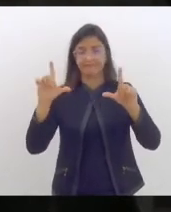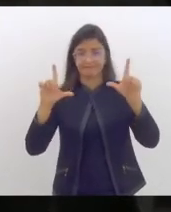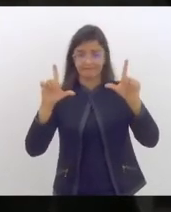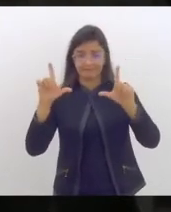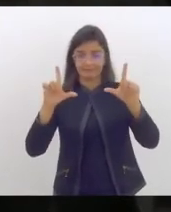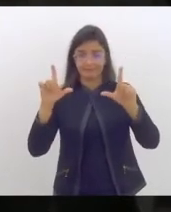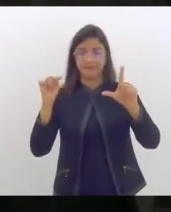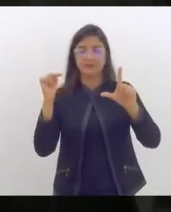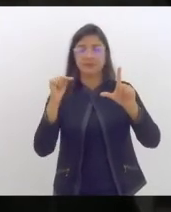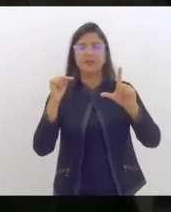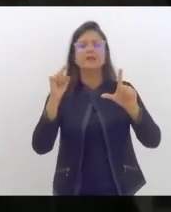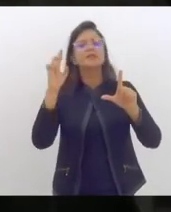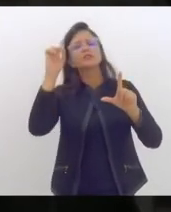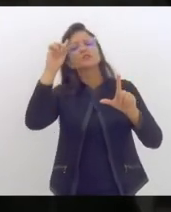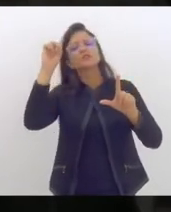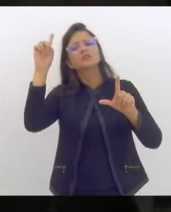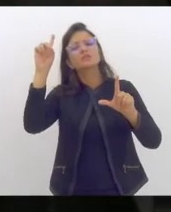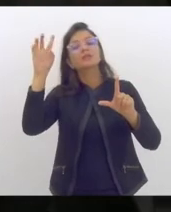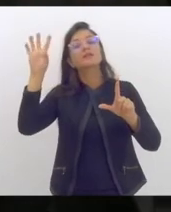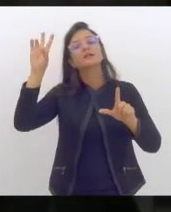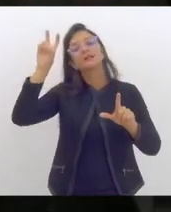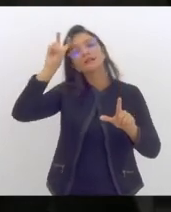na quinta-feira